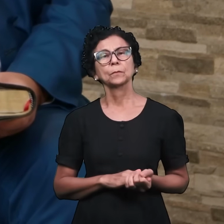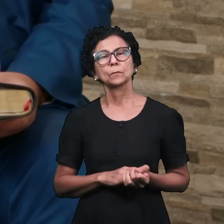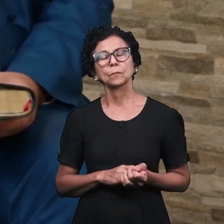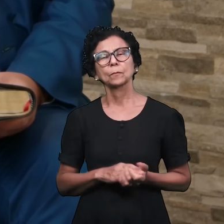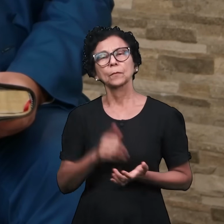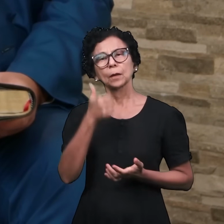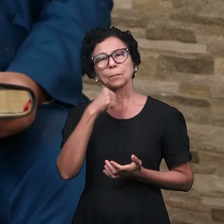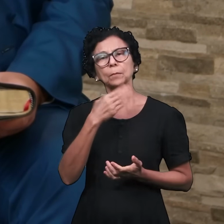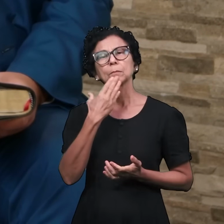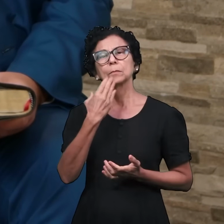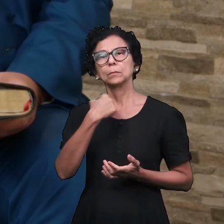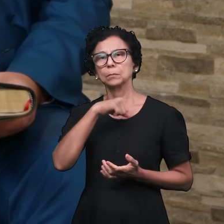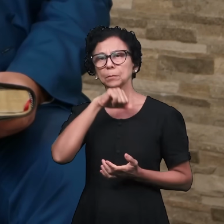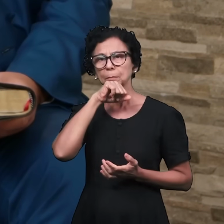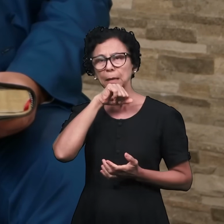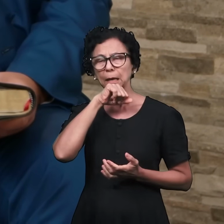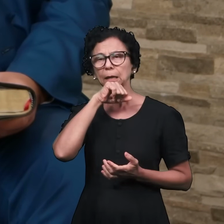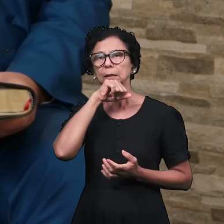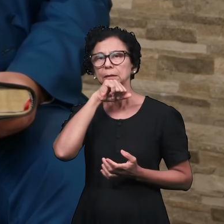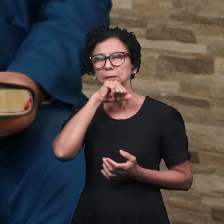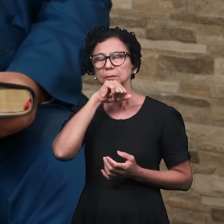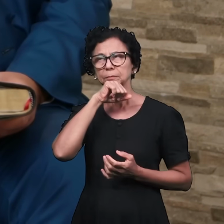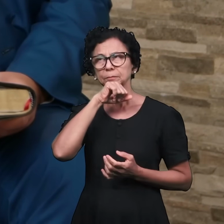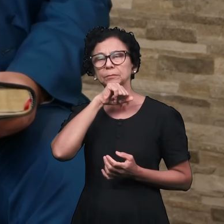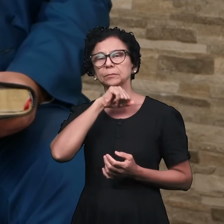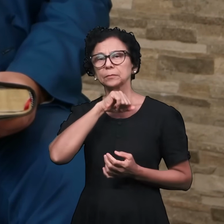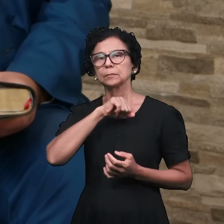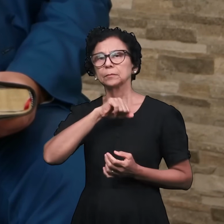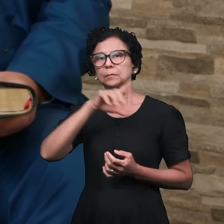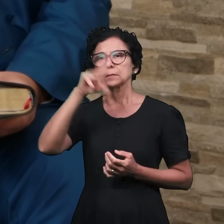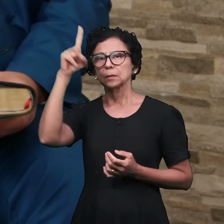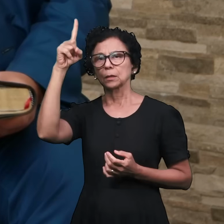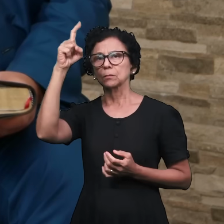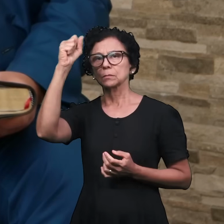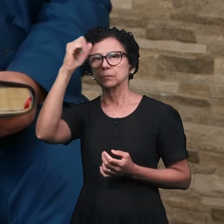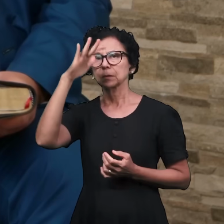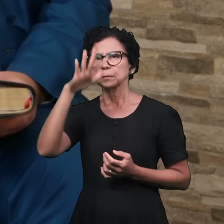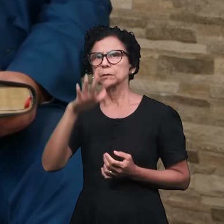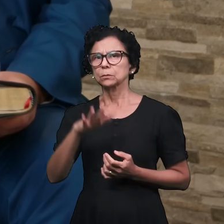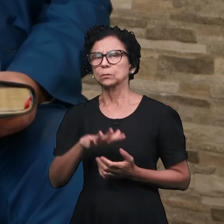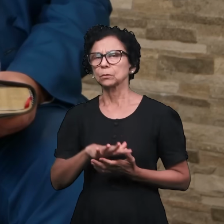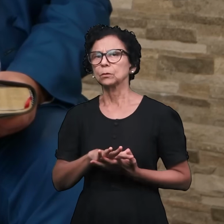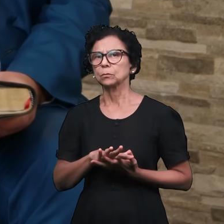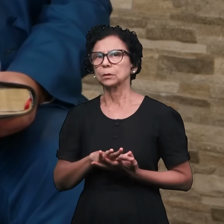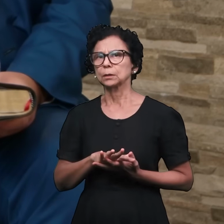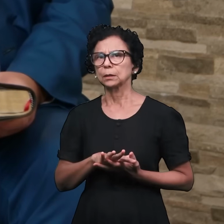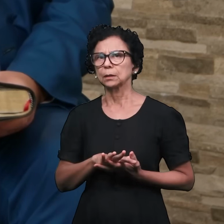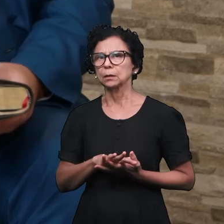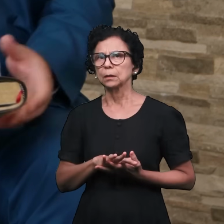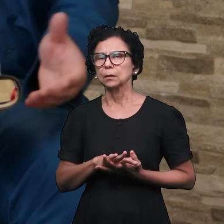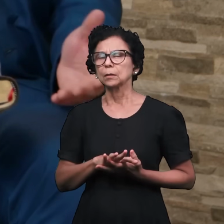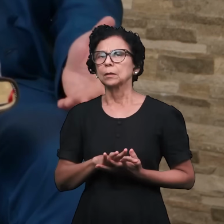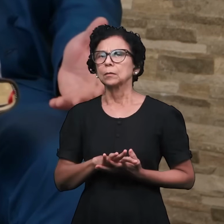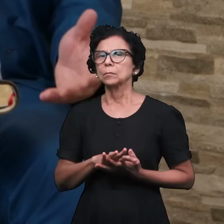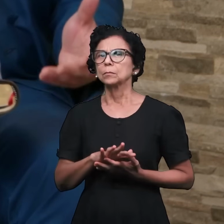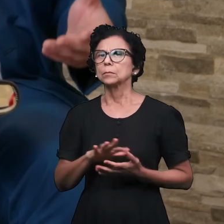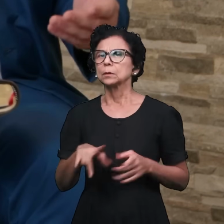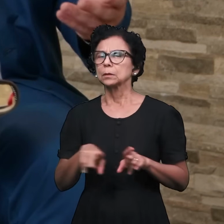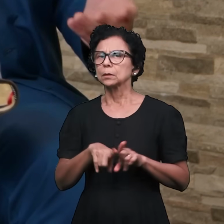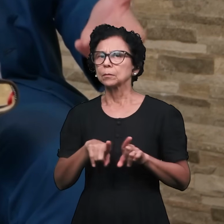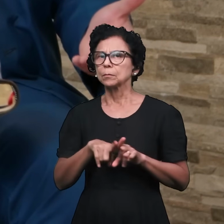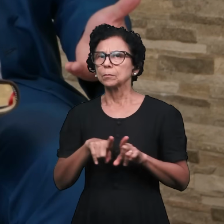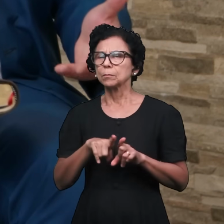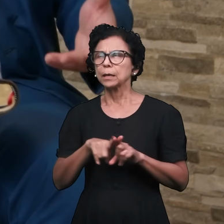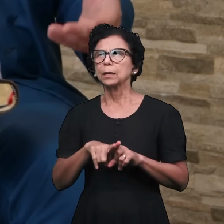Sim. E as palavras dos pais, muitas vezes, são o próprio Espírito Santo falando com os filhos. Sim. Eu também tenho a experiência dos